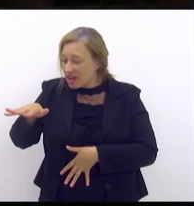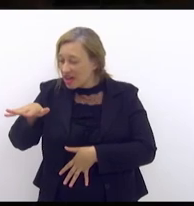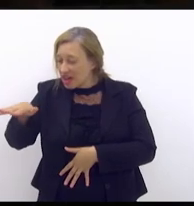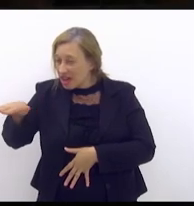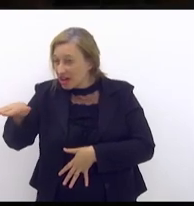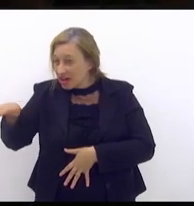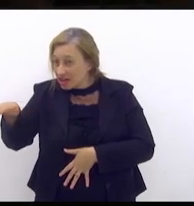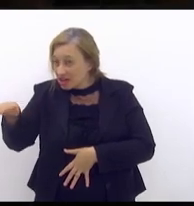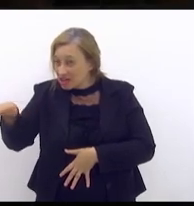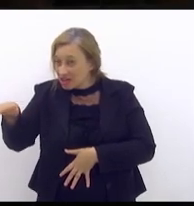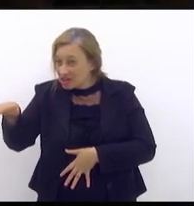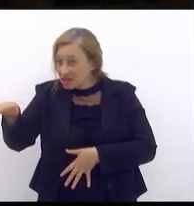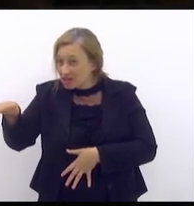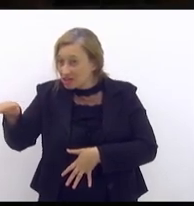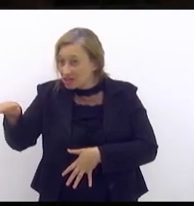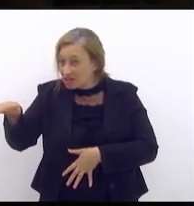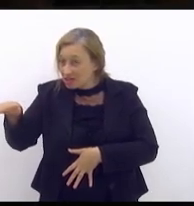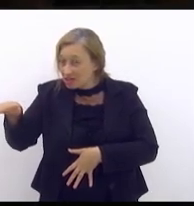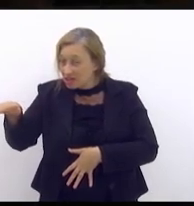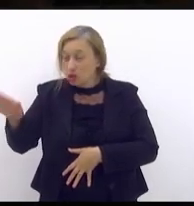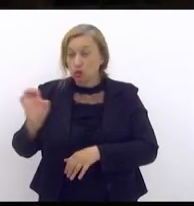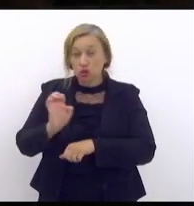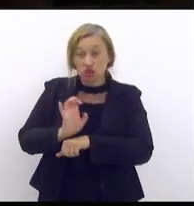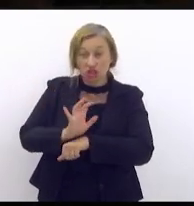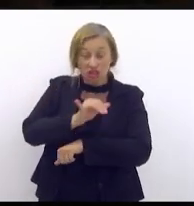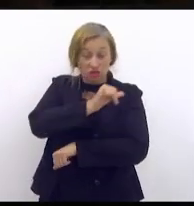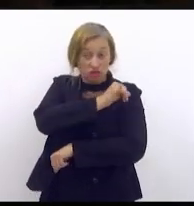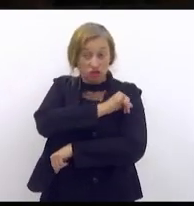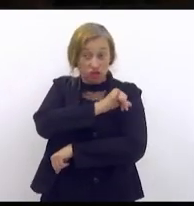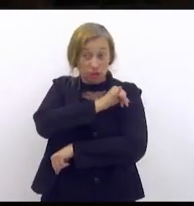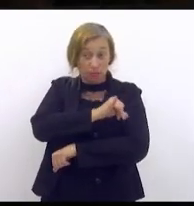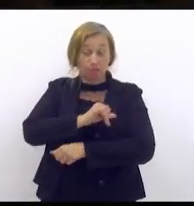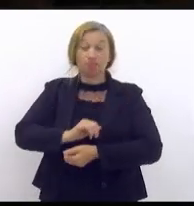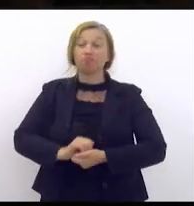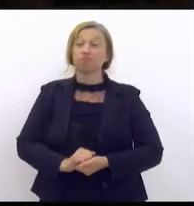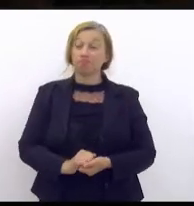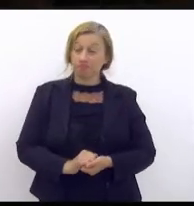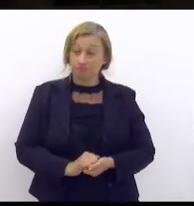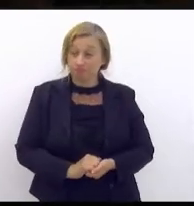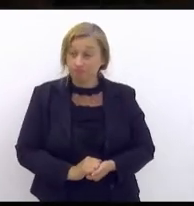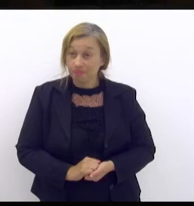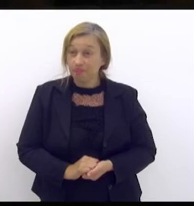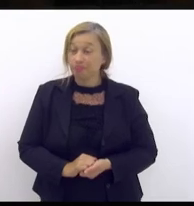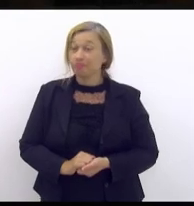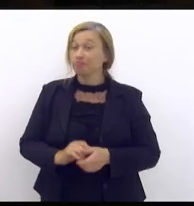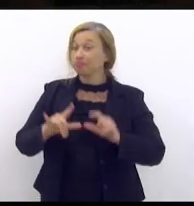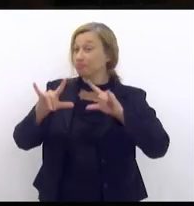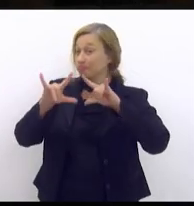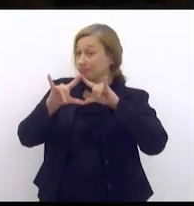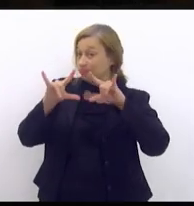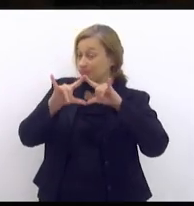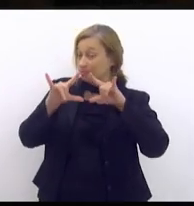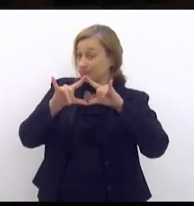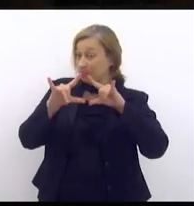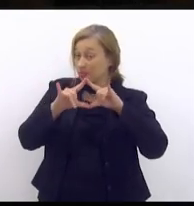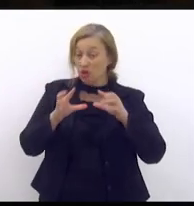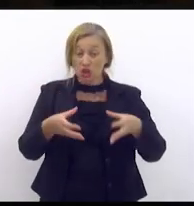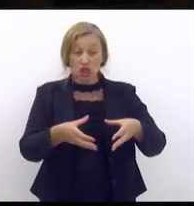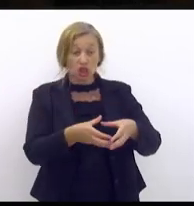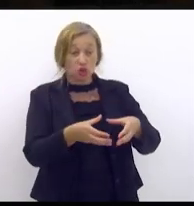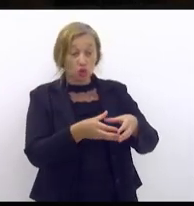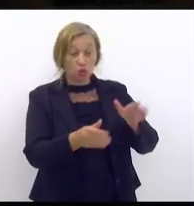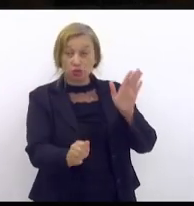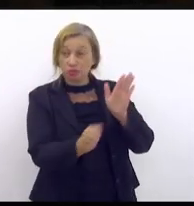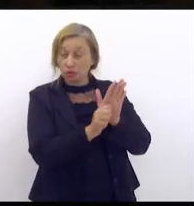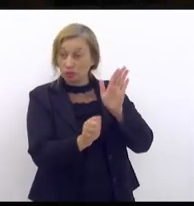que são dominadas no estado do Rio de Janeiro por milicianos e narcotraficantes.